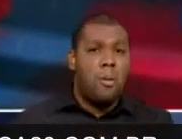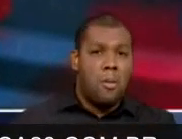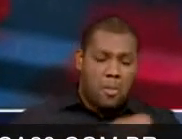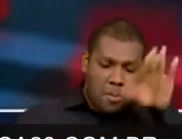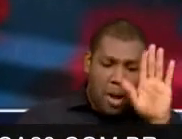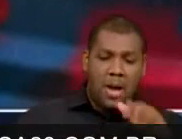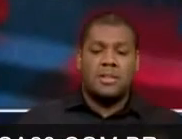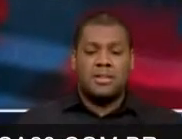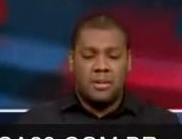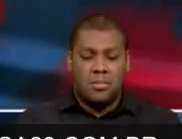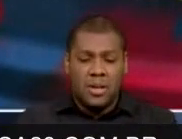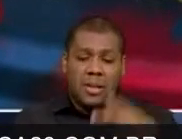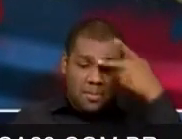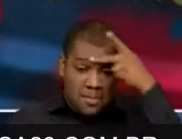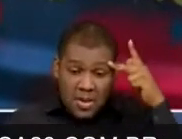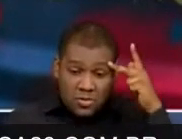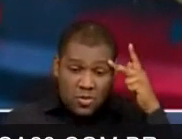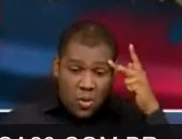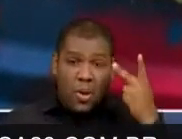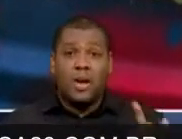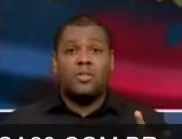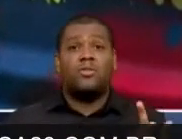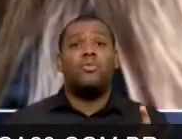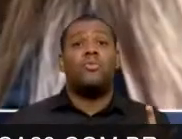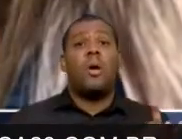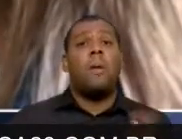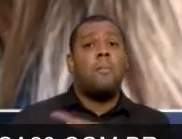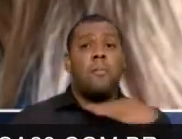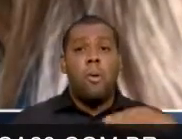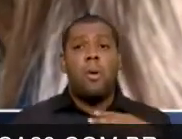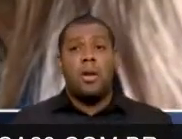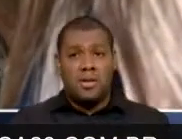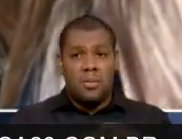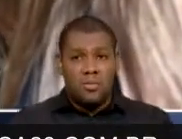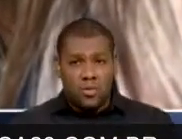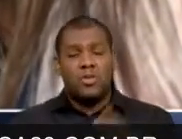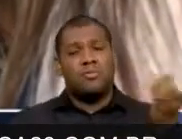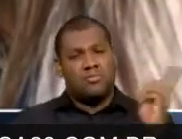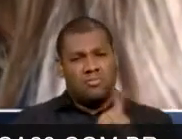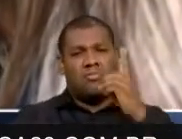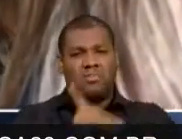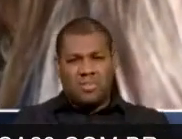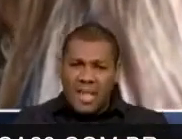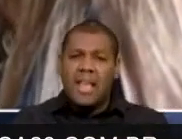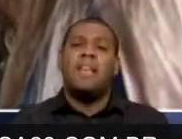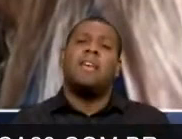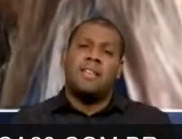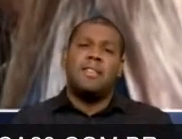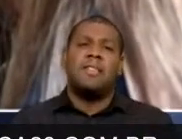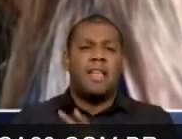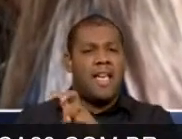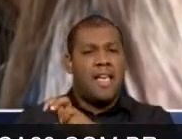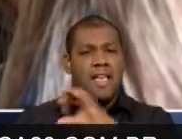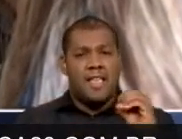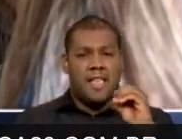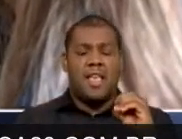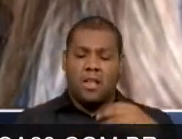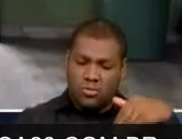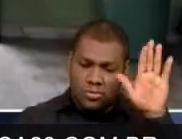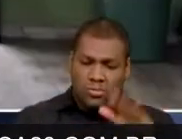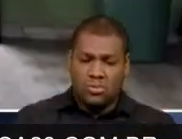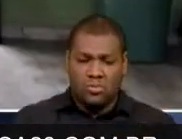confirmadas. Olha, os casos graves da doença aumentaram, principalmente entre idosos em todo o país.